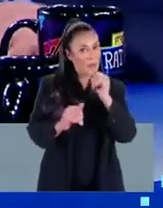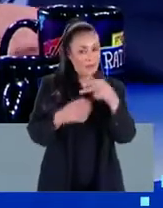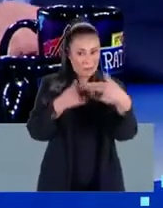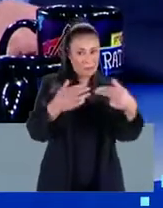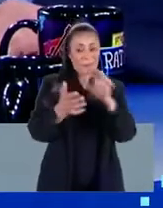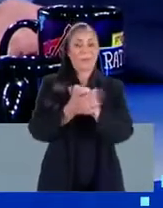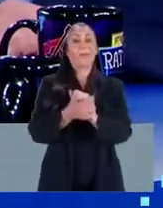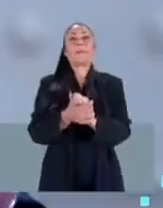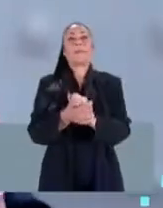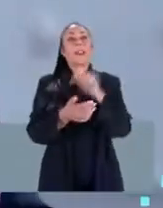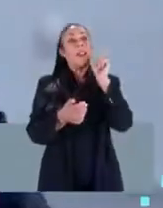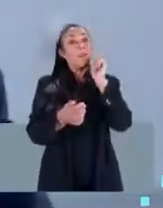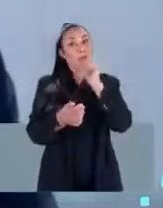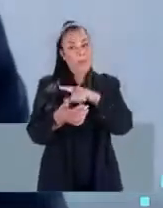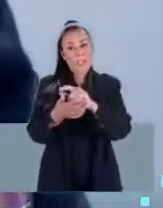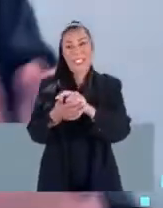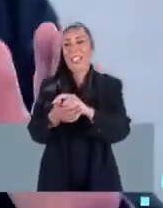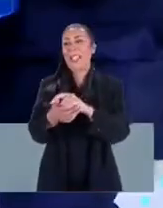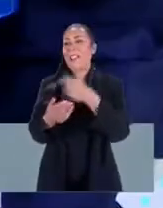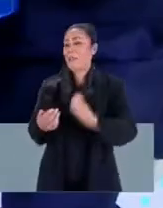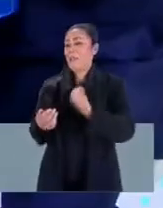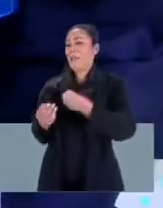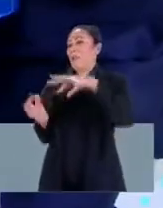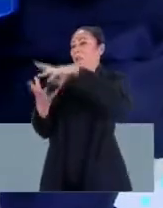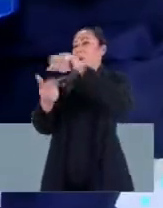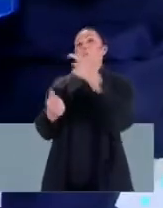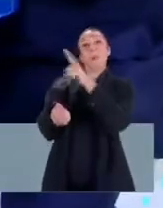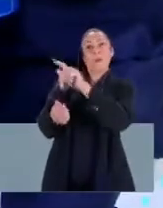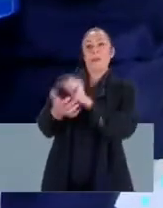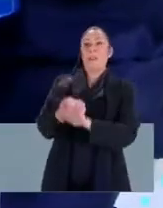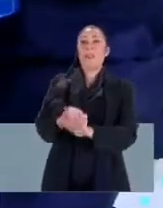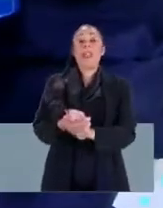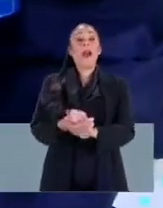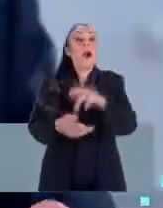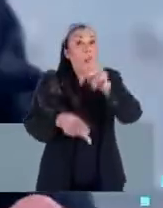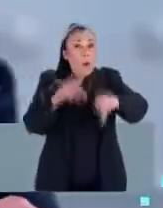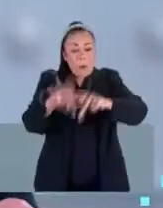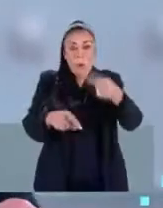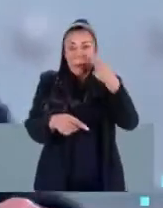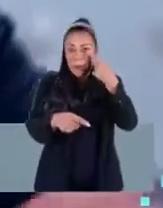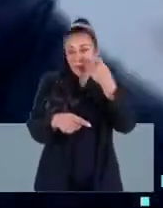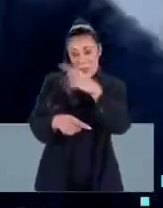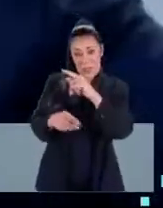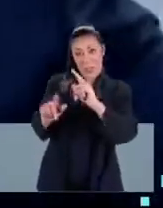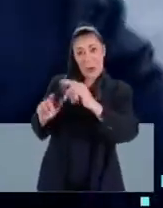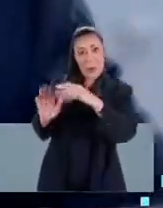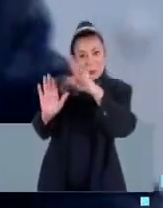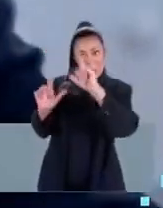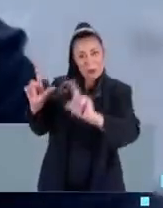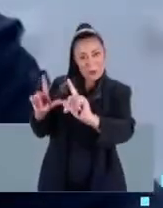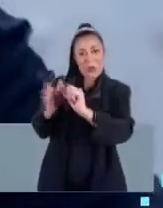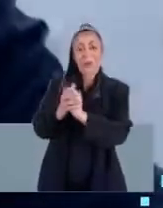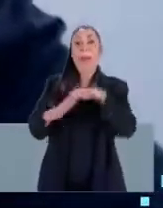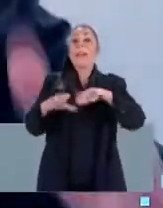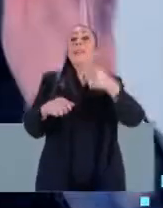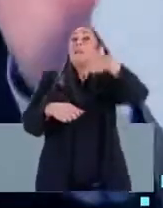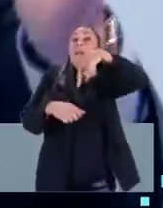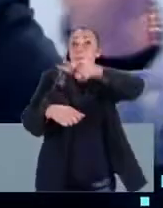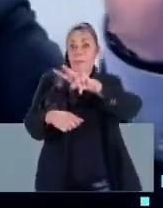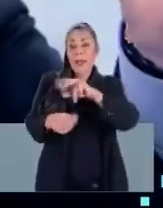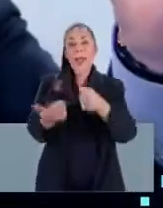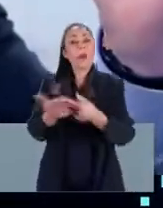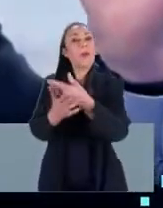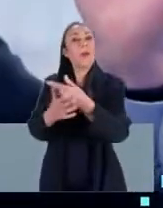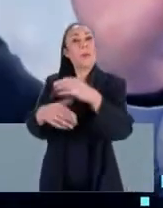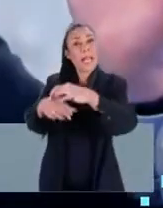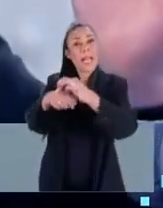Deixa eu te falar uma coisa, cara. Você está no outro mundo. Não estou nada. Mas, às vezes, o povo que está assistindo o teu programa, muitas vezes ele vai no açougue e